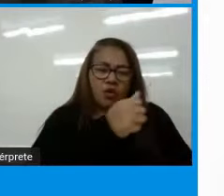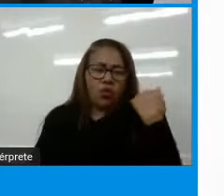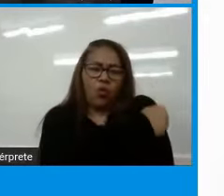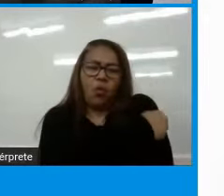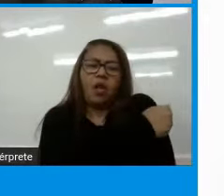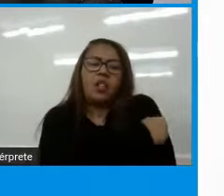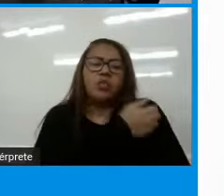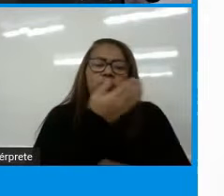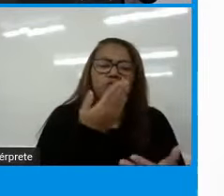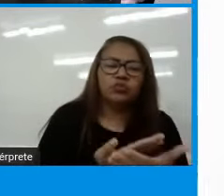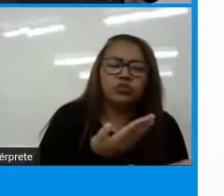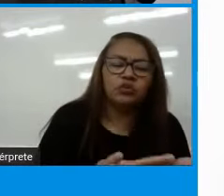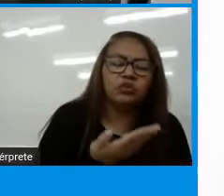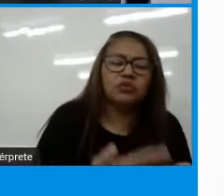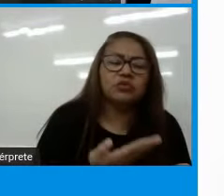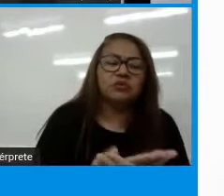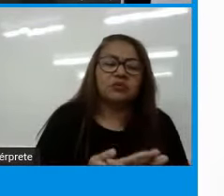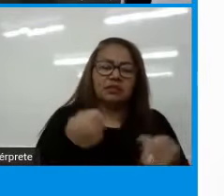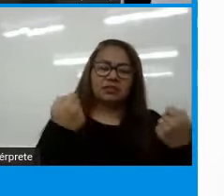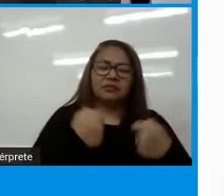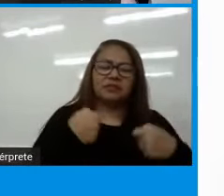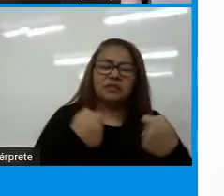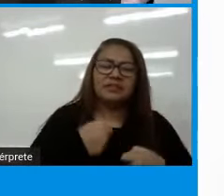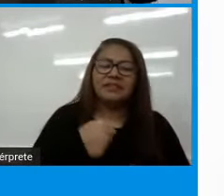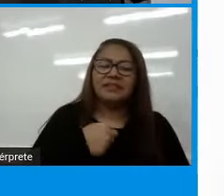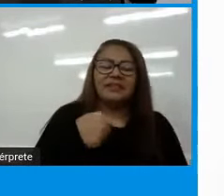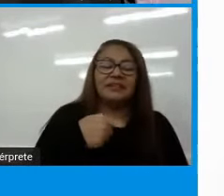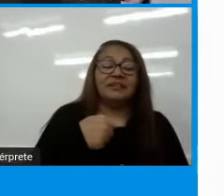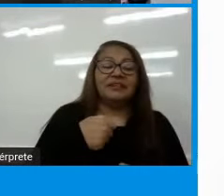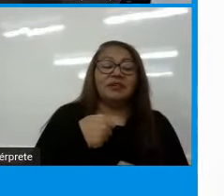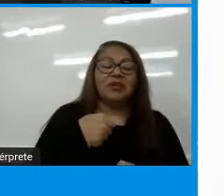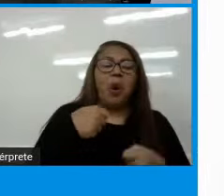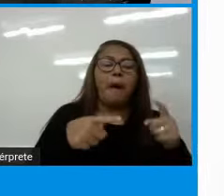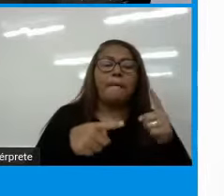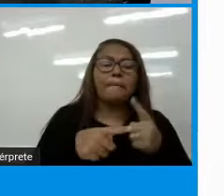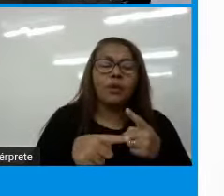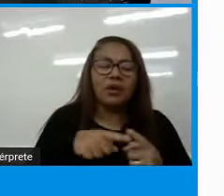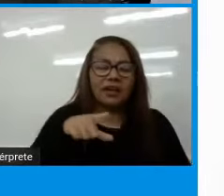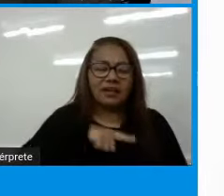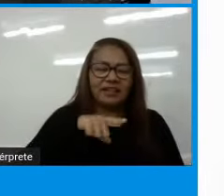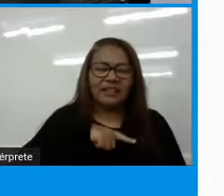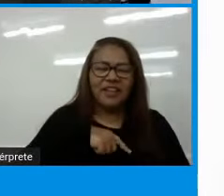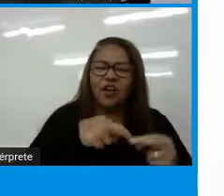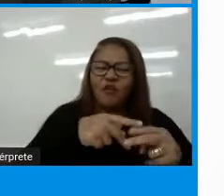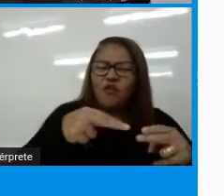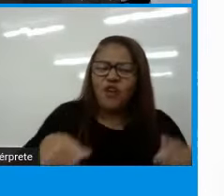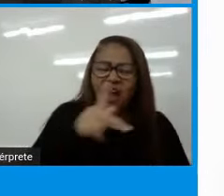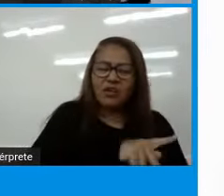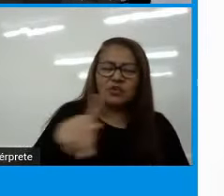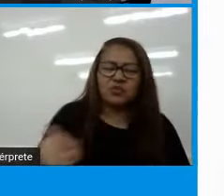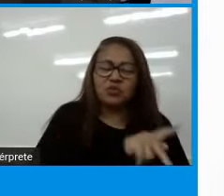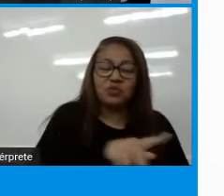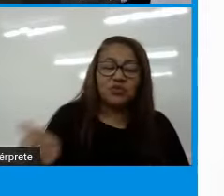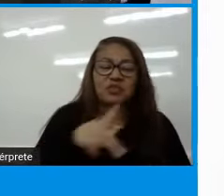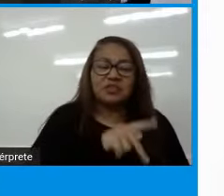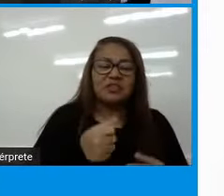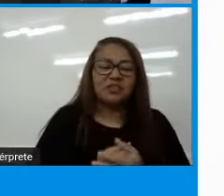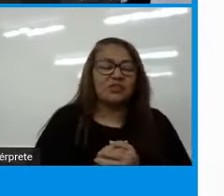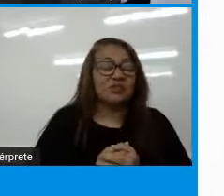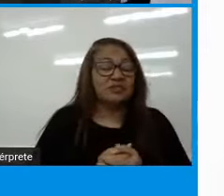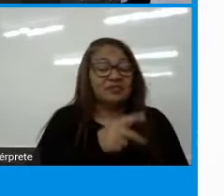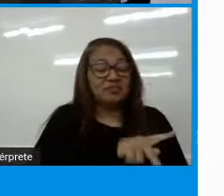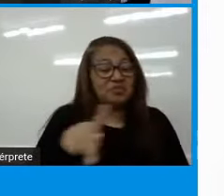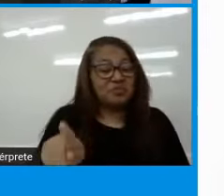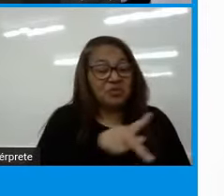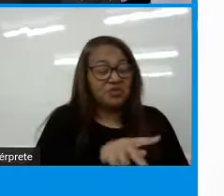4, 5 professores, 6, cada professor tem uma plataforma tecnológica, cada professor desenvolve o curso ou disponibiliza material de uma forma